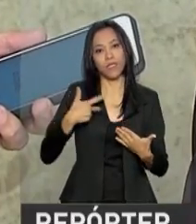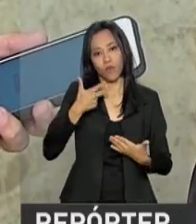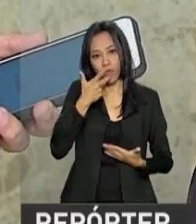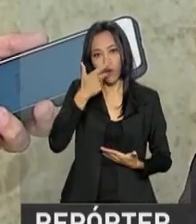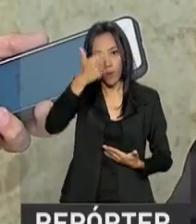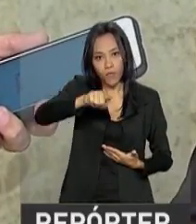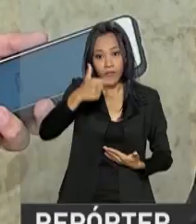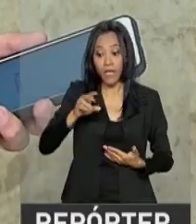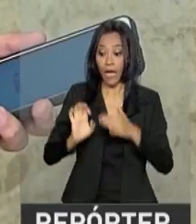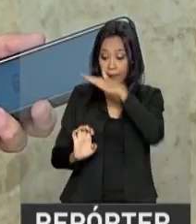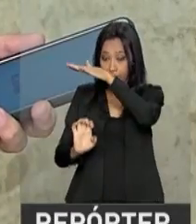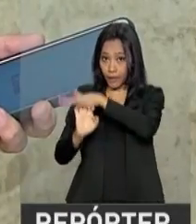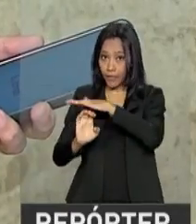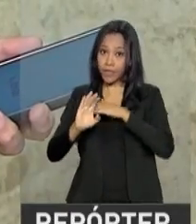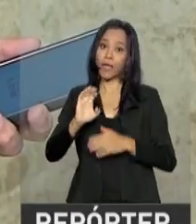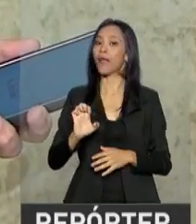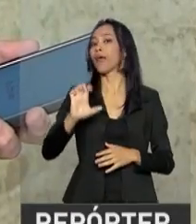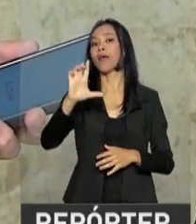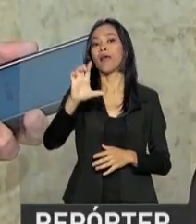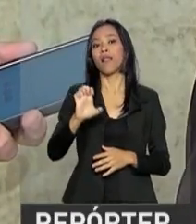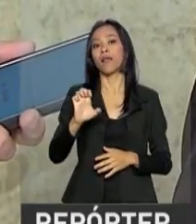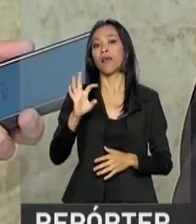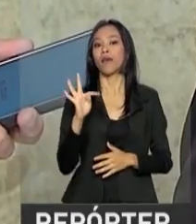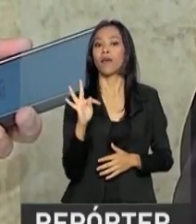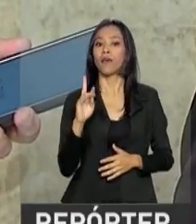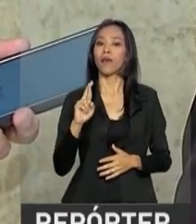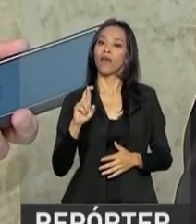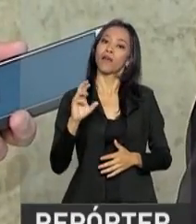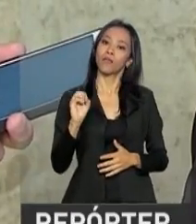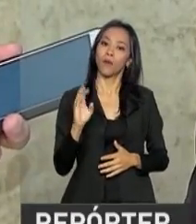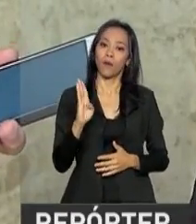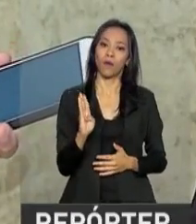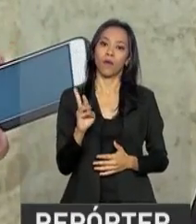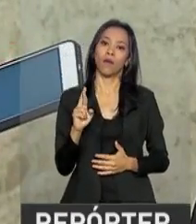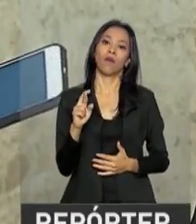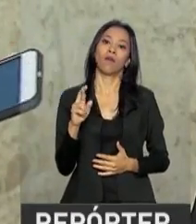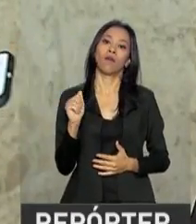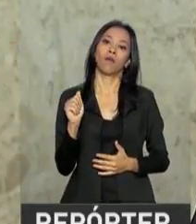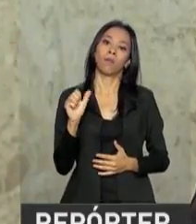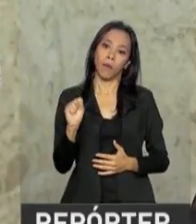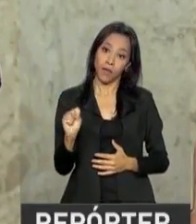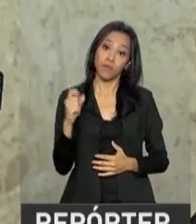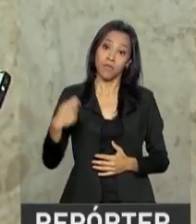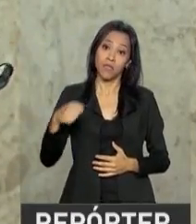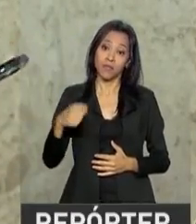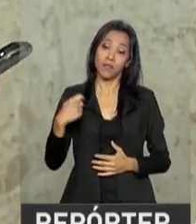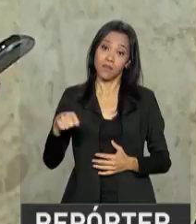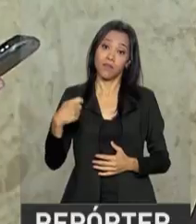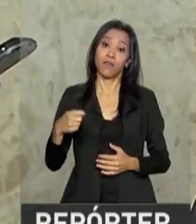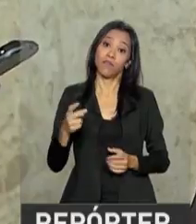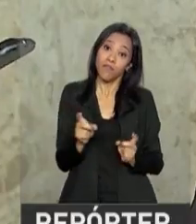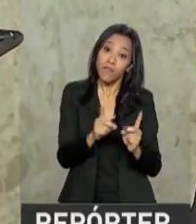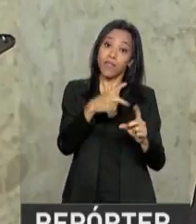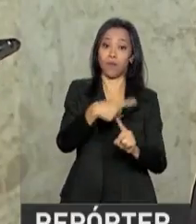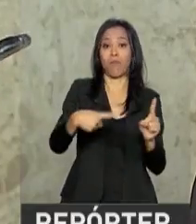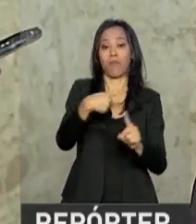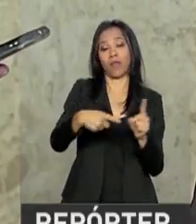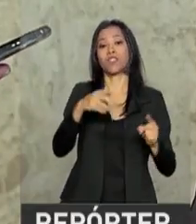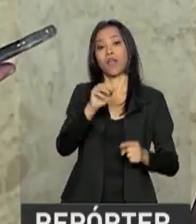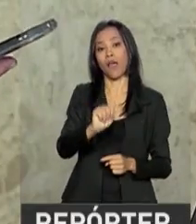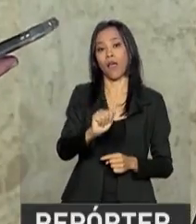a Eletrobras ela tem que ser capitalizada. A Eletrobras tem que ser capitalizada. O que, que nós entendemos? Que